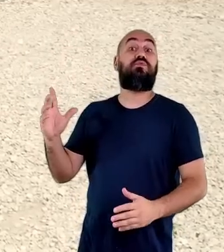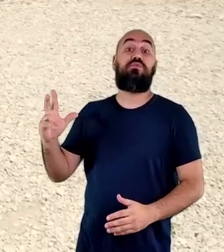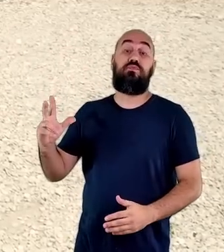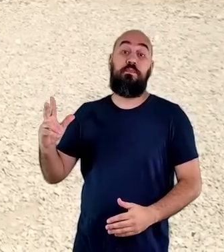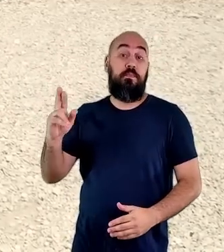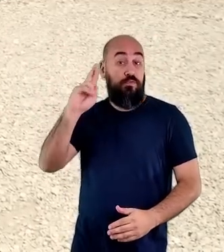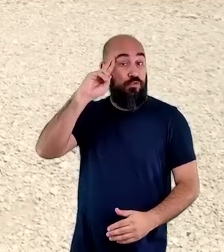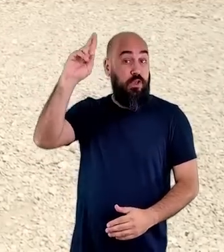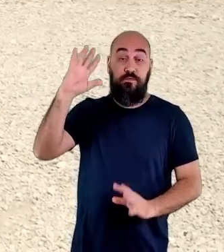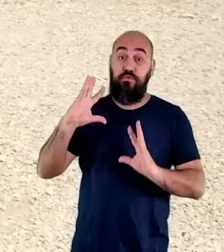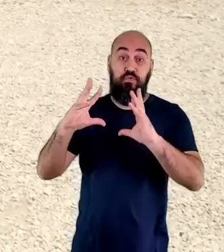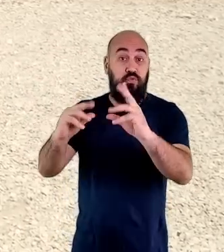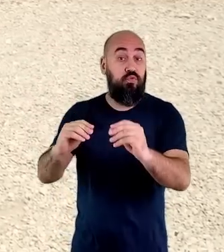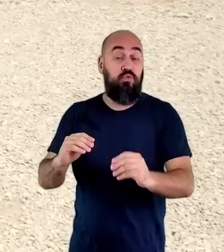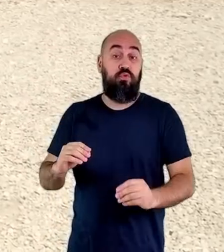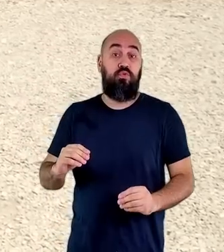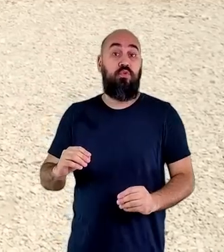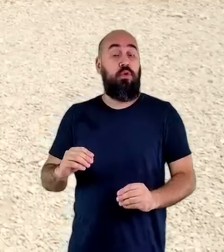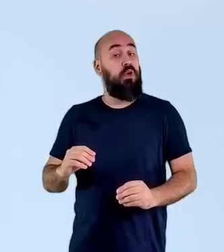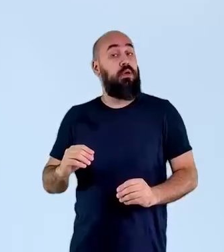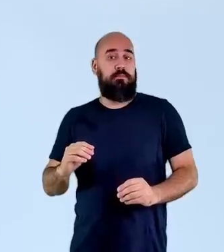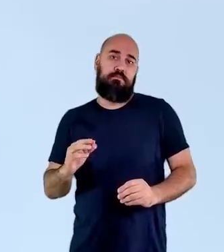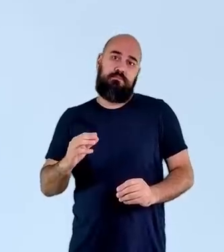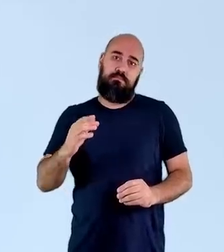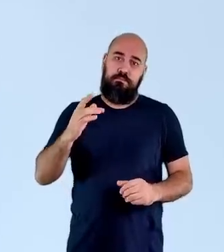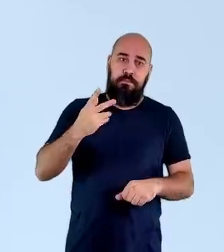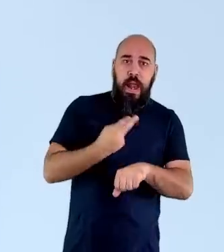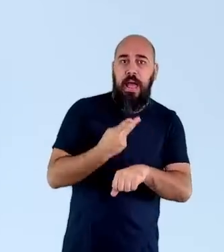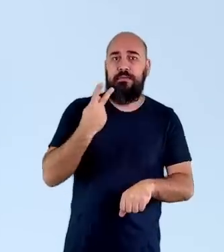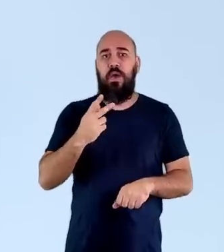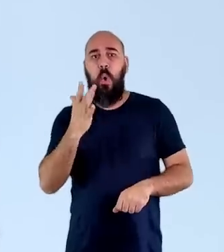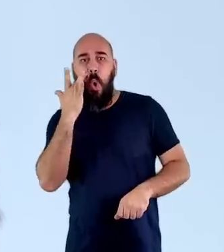aqui invocou o nome do Senhor.